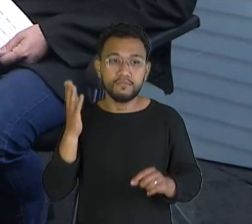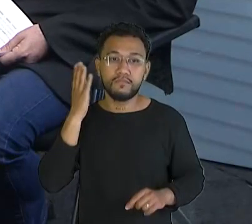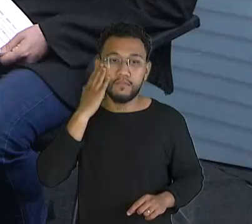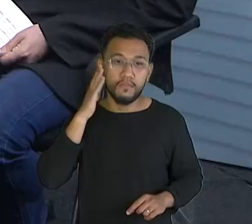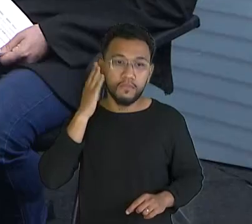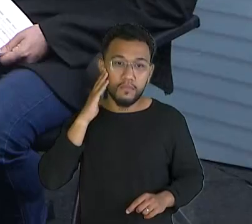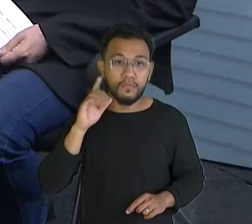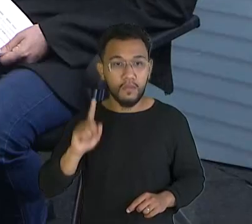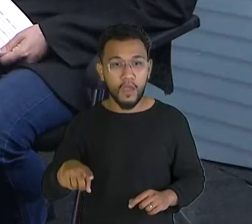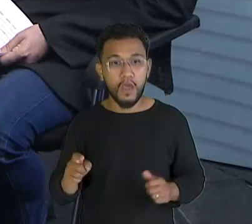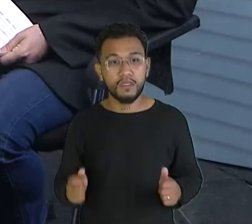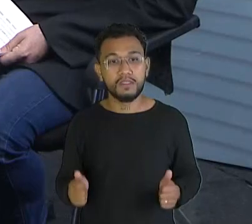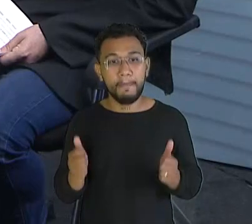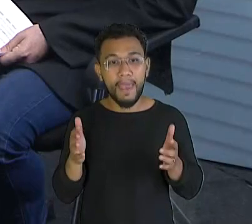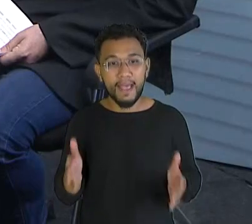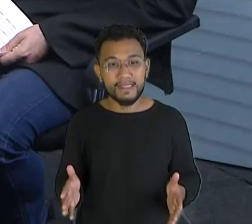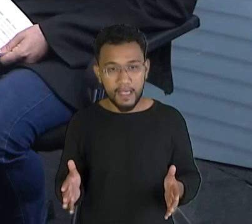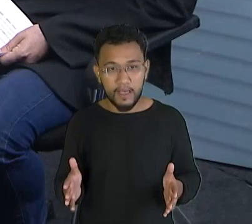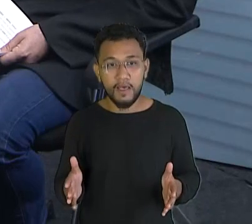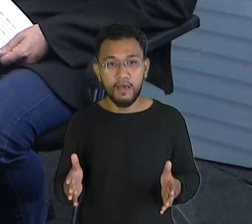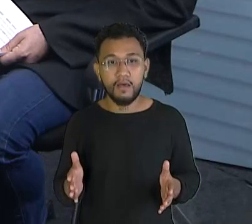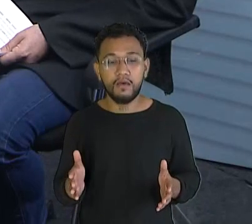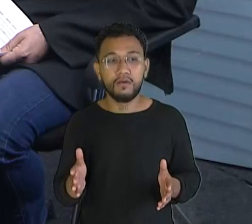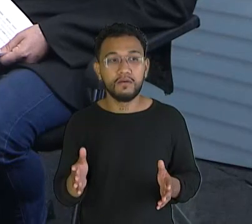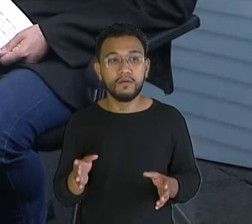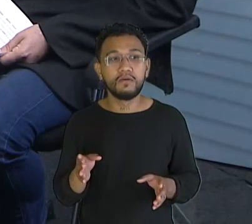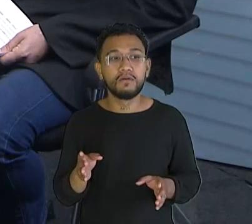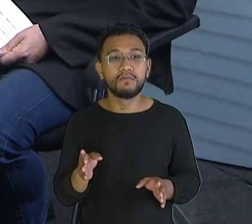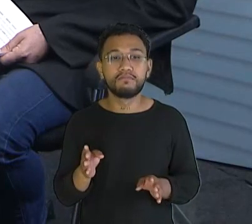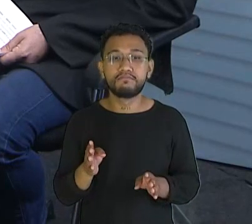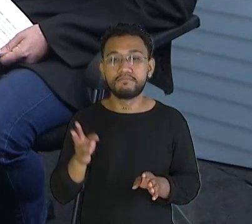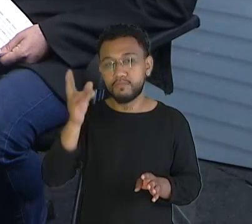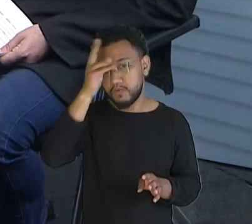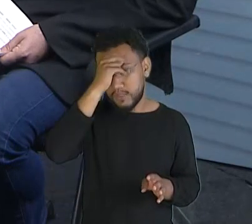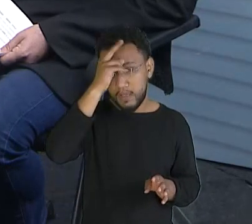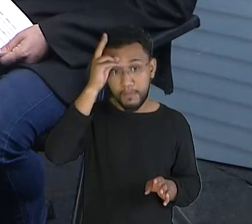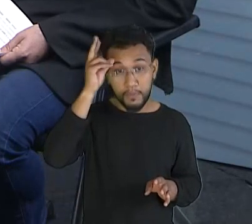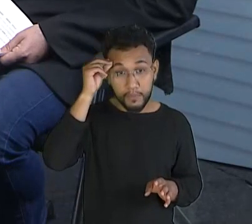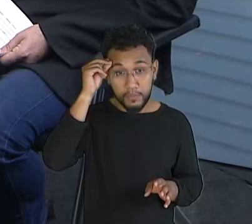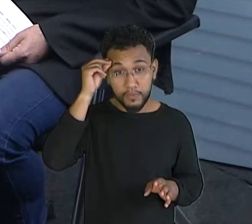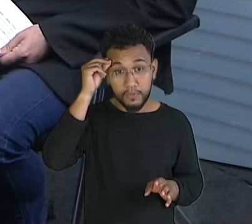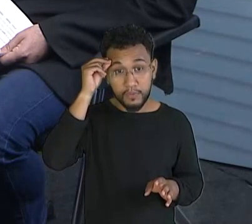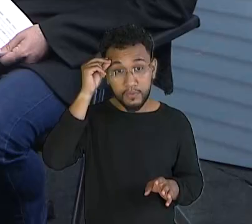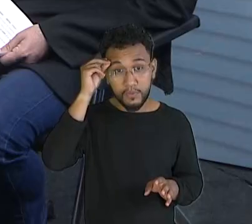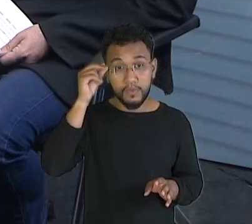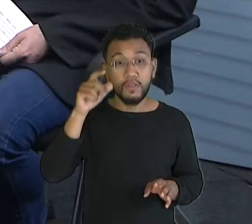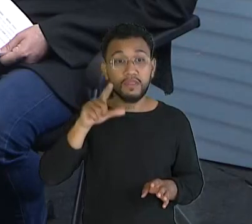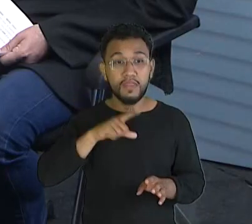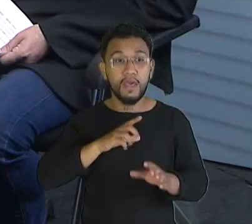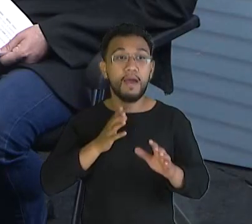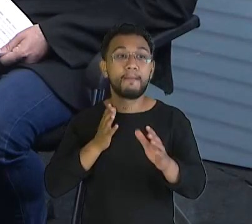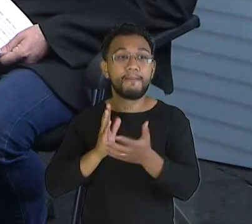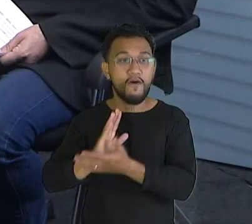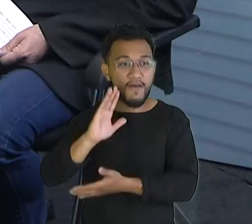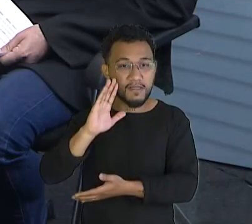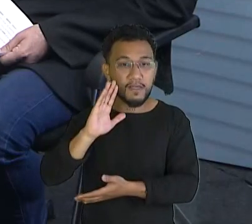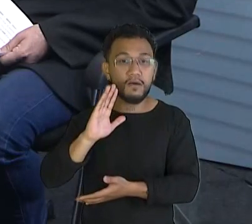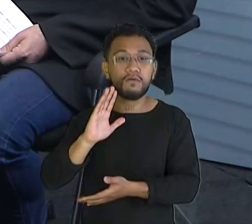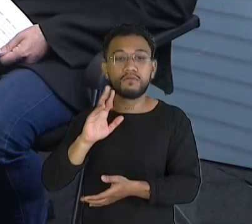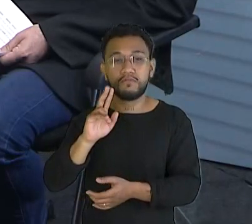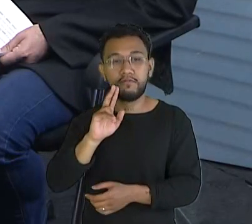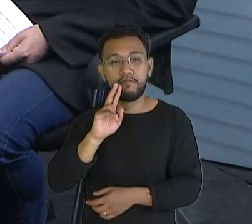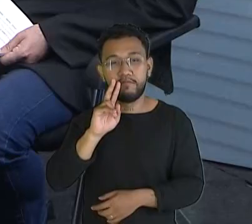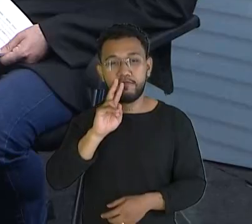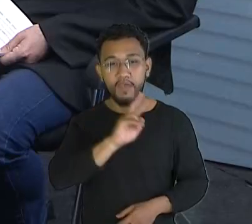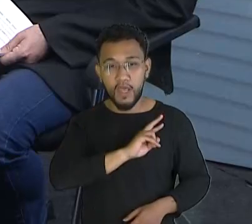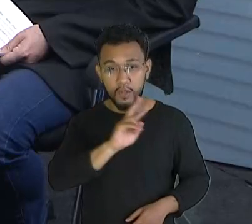ser uma despesa da receita retirada do município, passa novamente pela aprovação dos